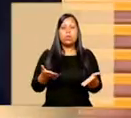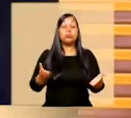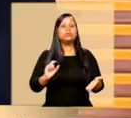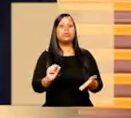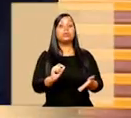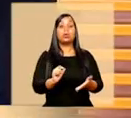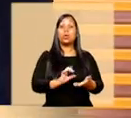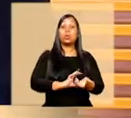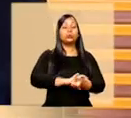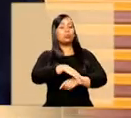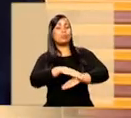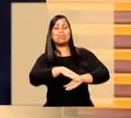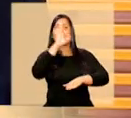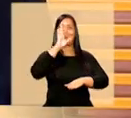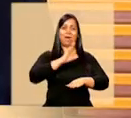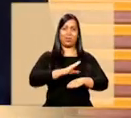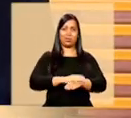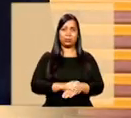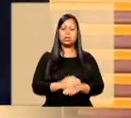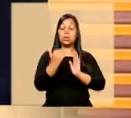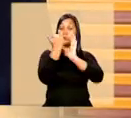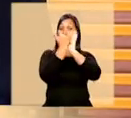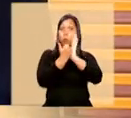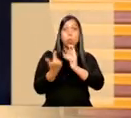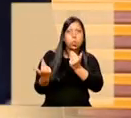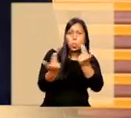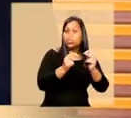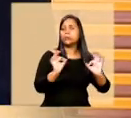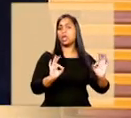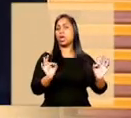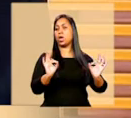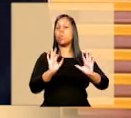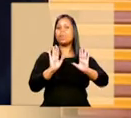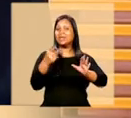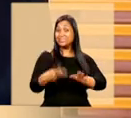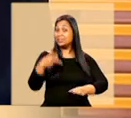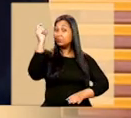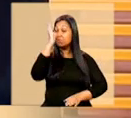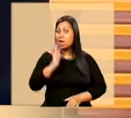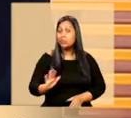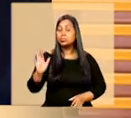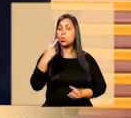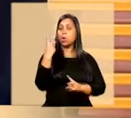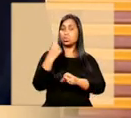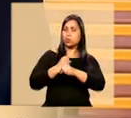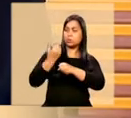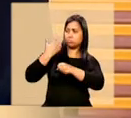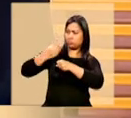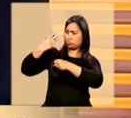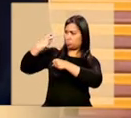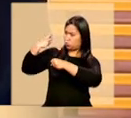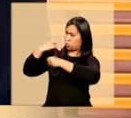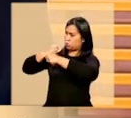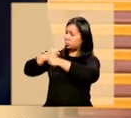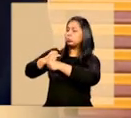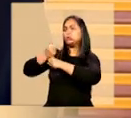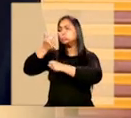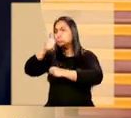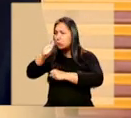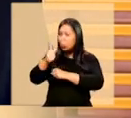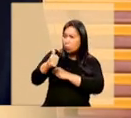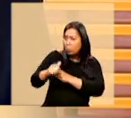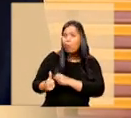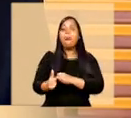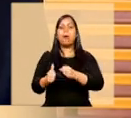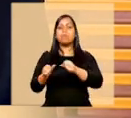que hoje é considerado o mais seguro do mundo, né? Esses protocolos eles não são iguais em todos os países, mas o Brasil, há 2 anos atrás, revisou